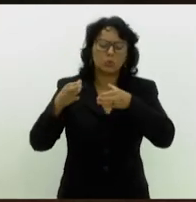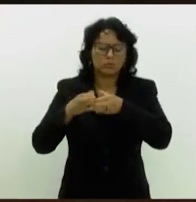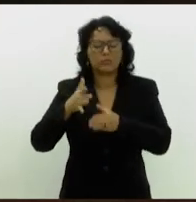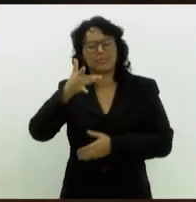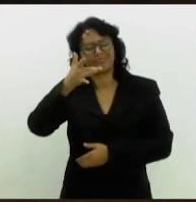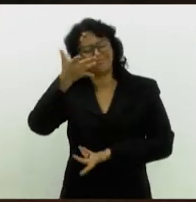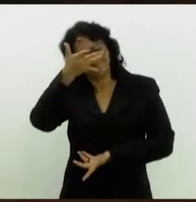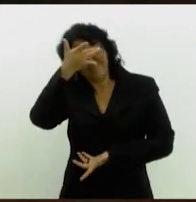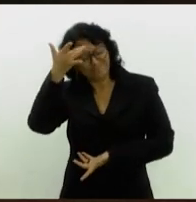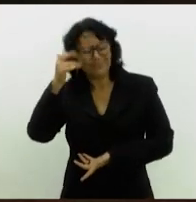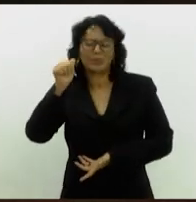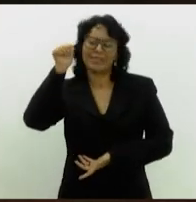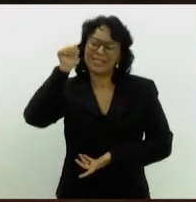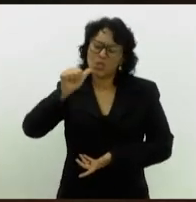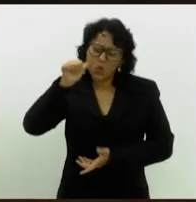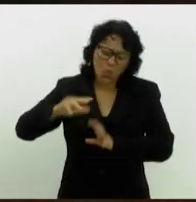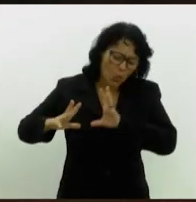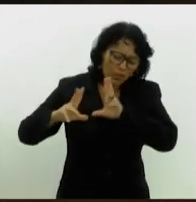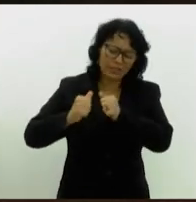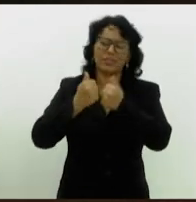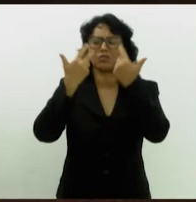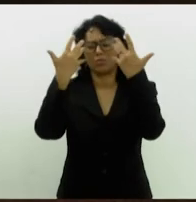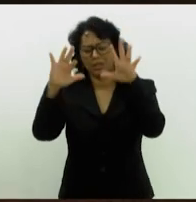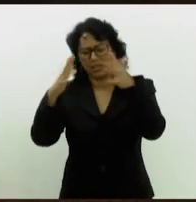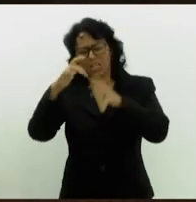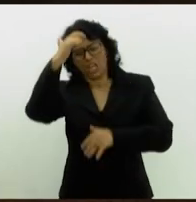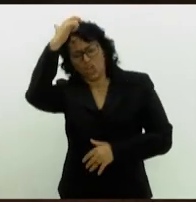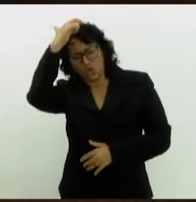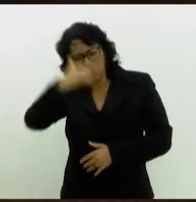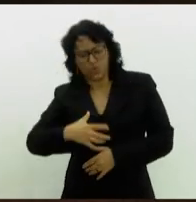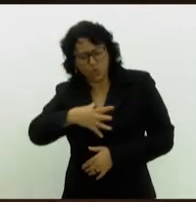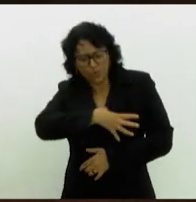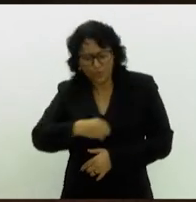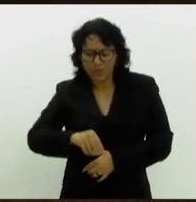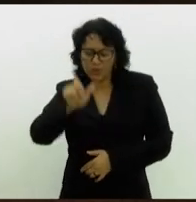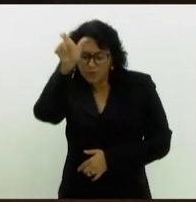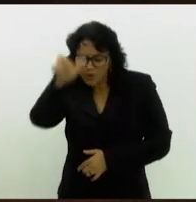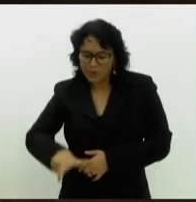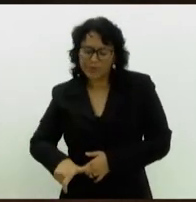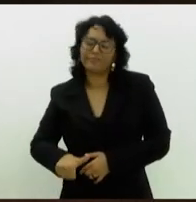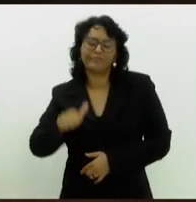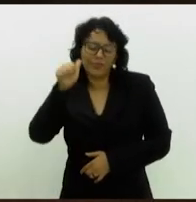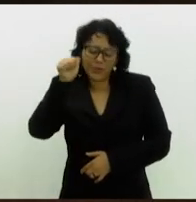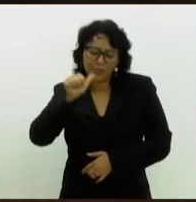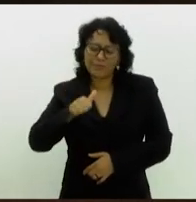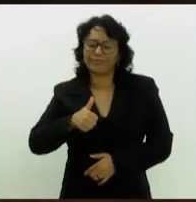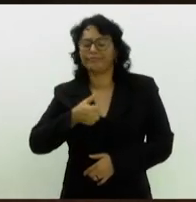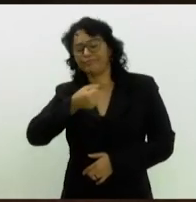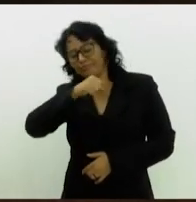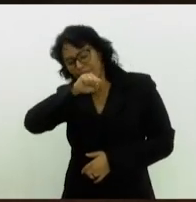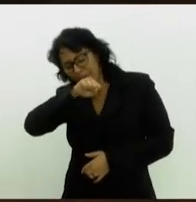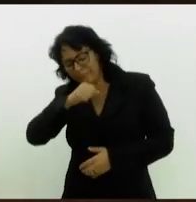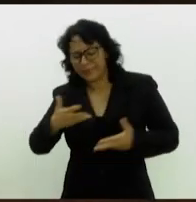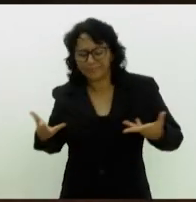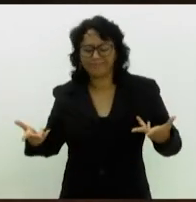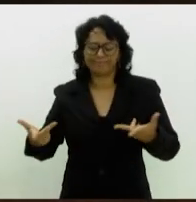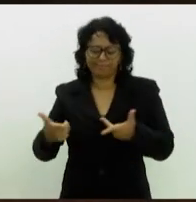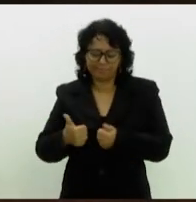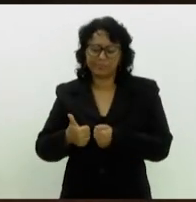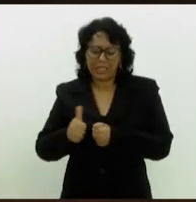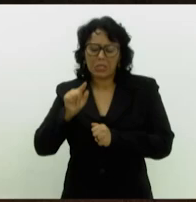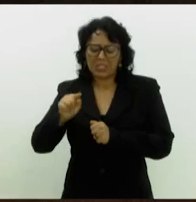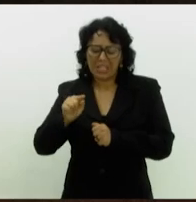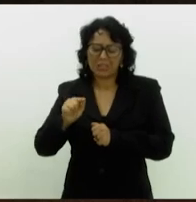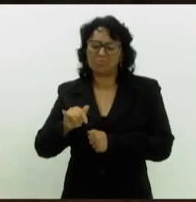parabéns parabéns a todas as mulheres eu que sou filho de uma mulher forte que já não tá mais conosco aqui mas ten esse grande exemplo de mulheres